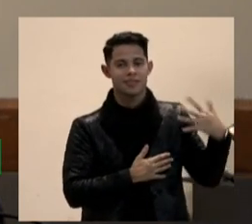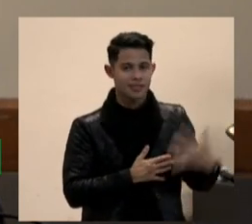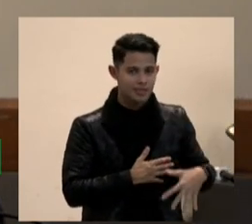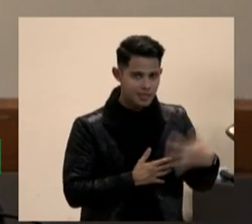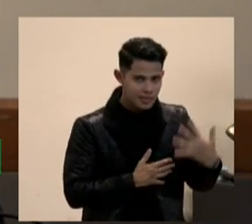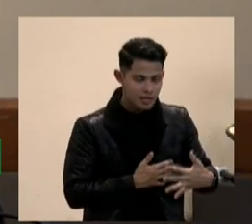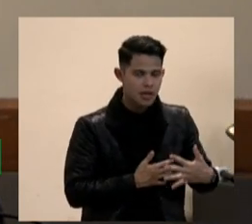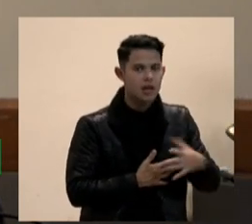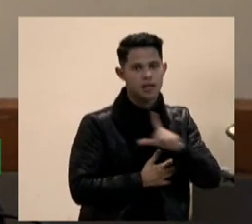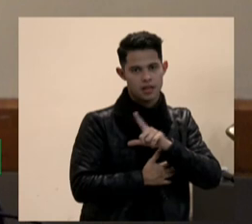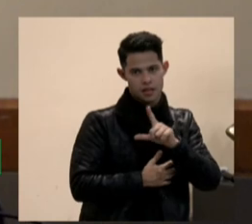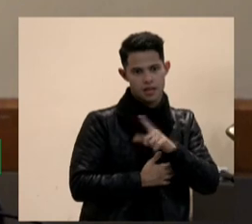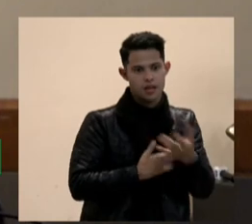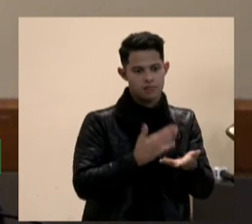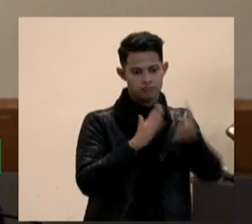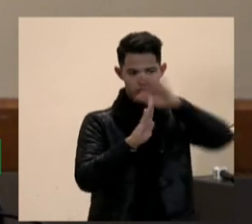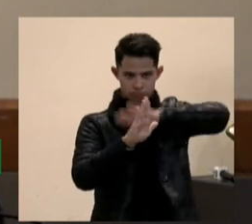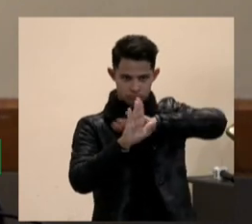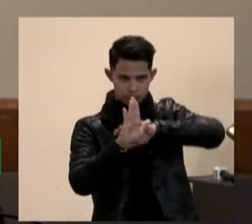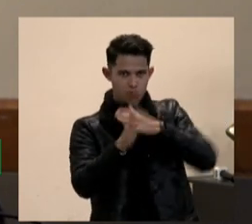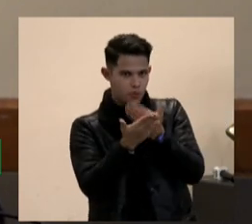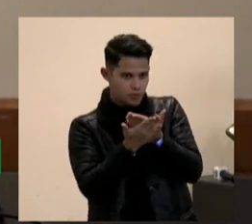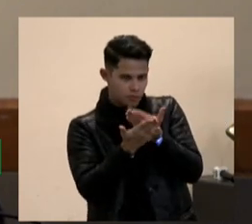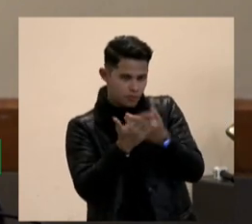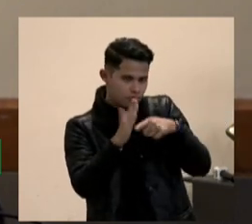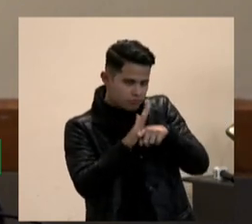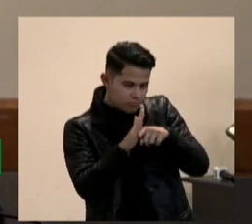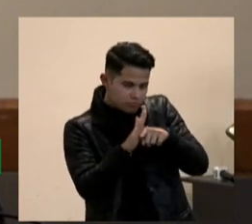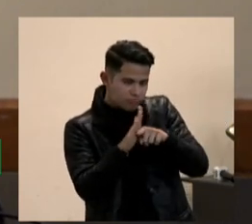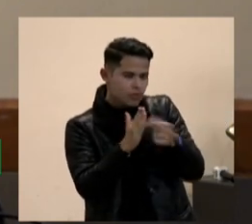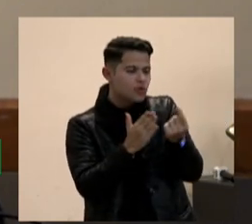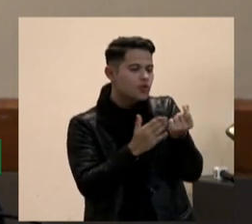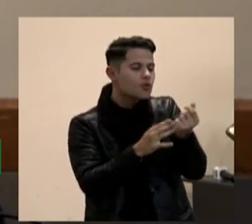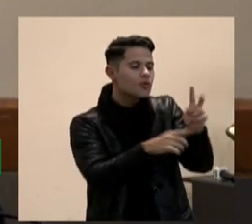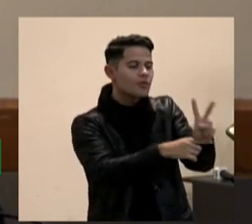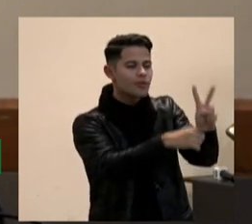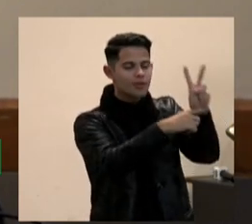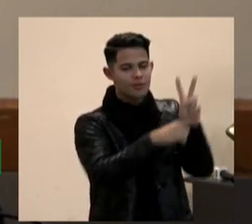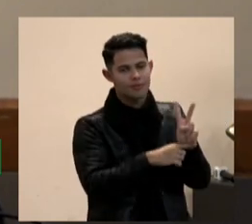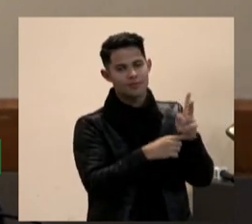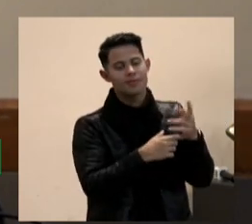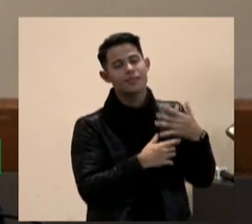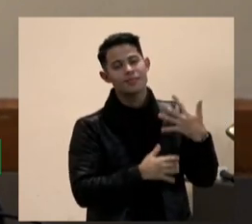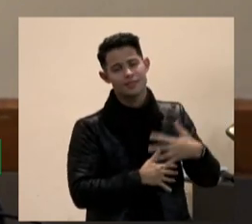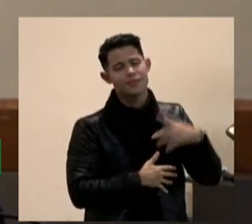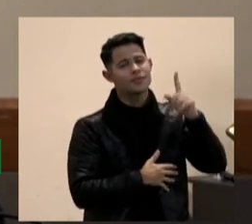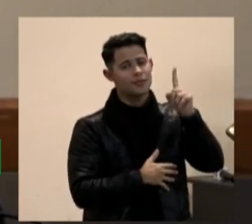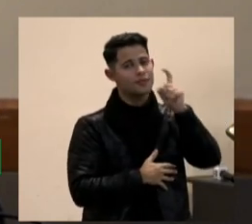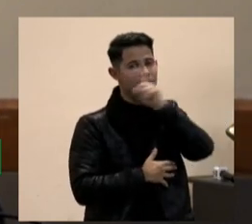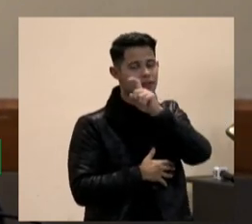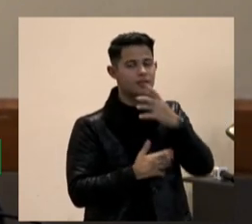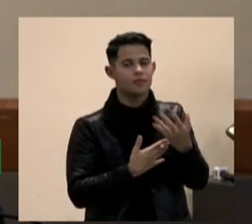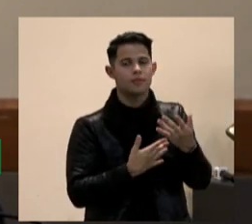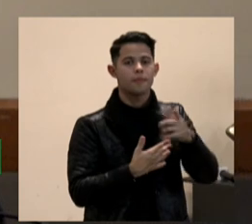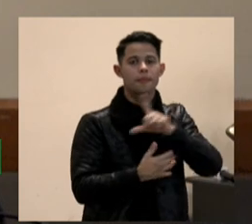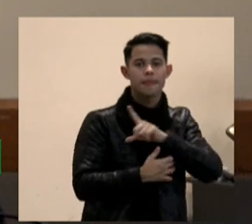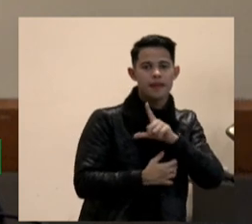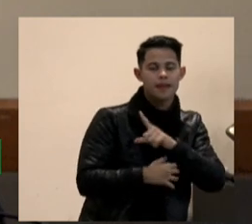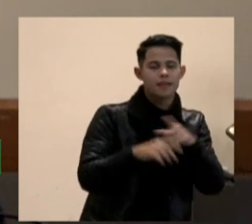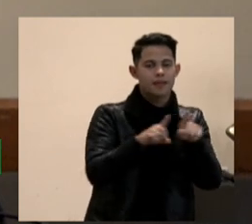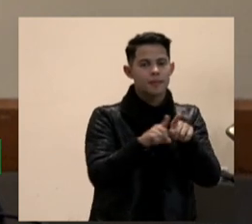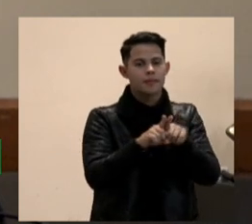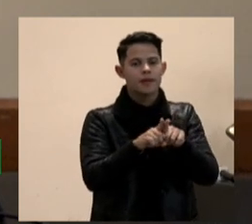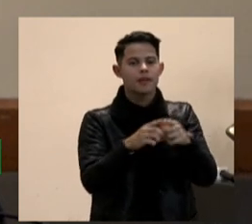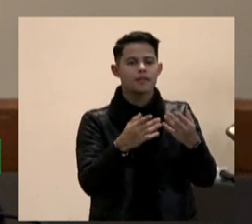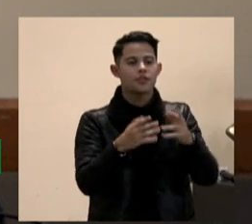quem estuda financiamento tem mostrado isso, né? A gente tem aí fatores de ponderação, né, que são